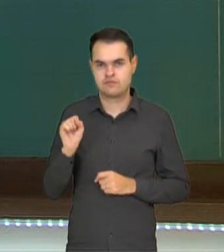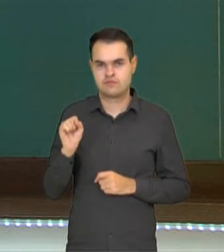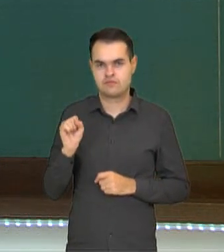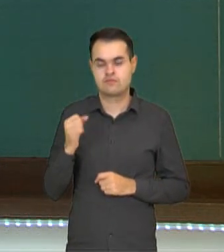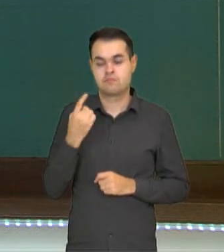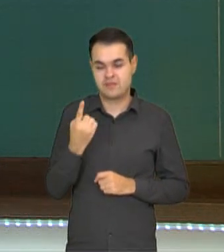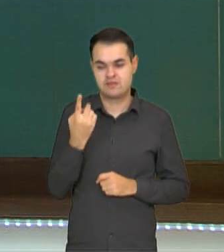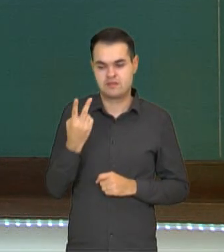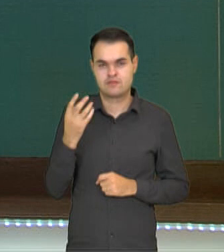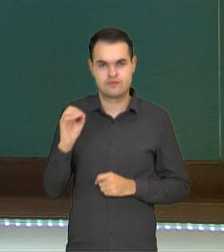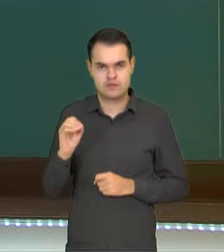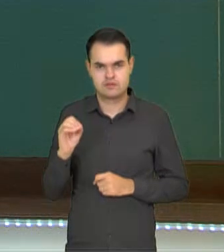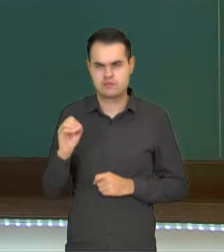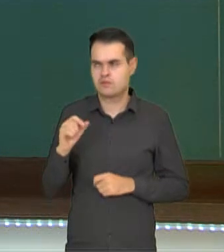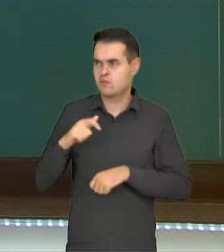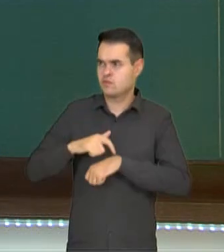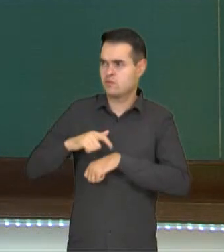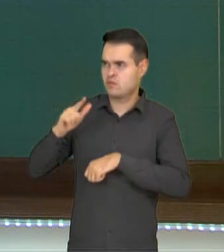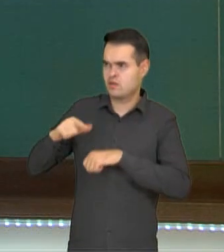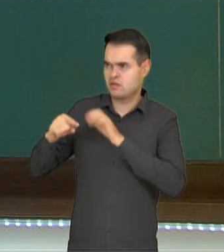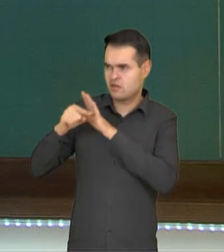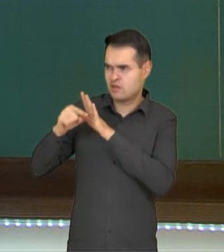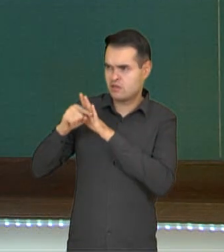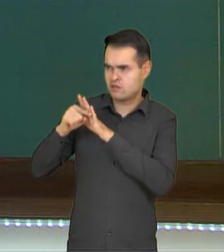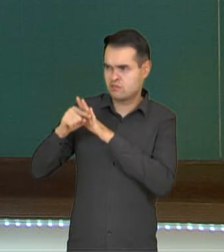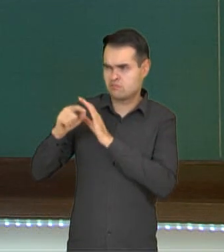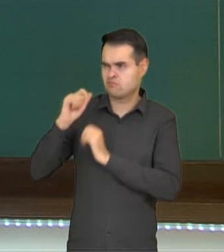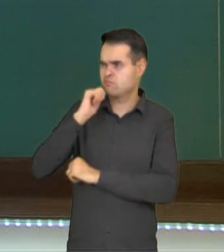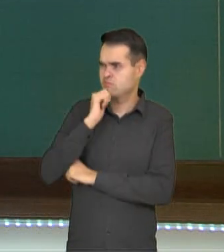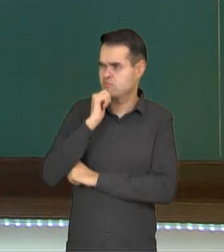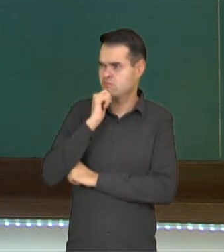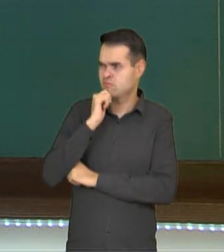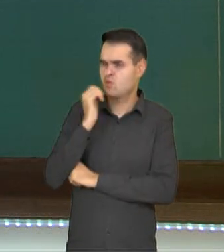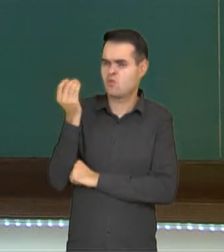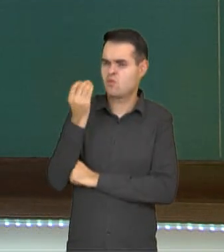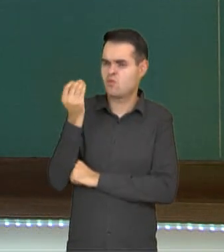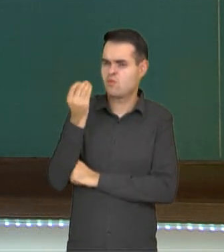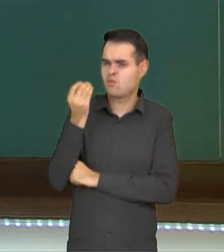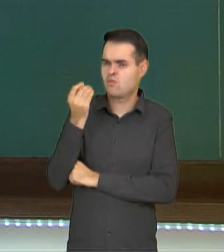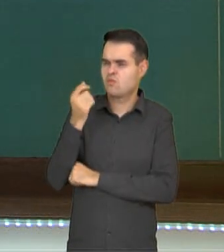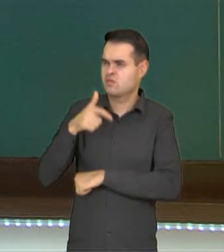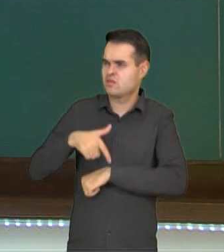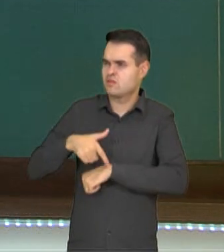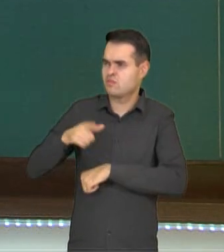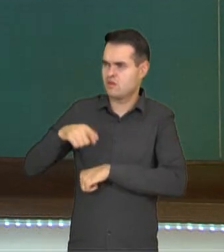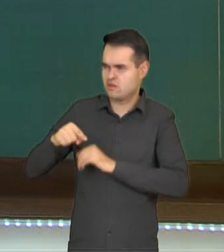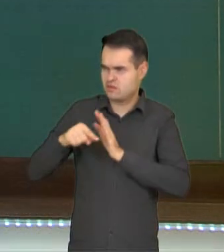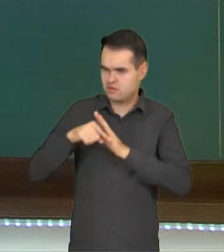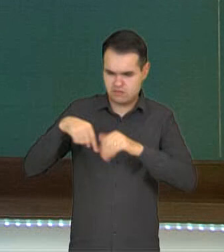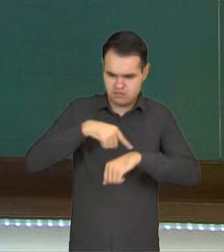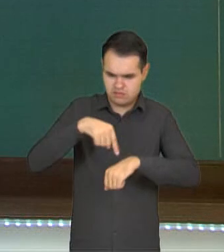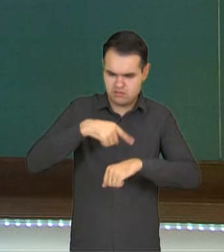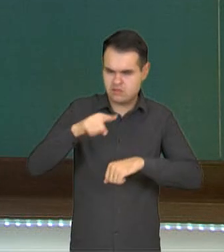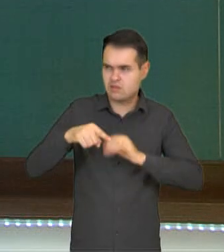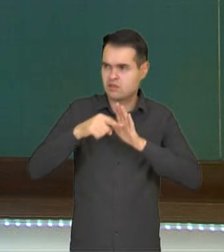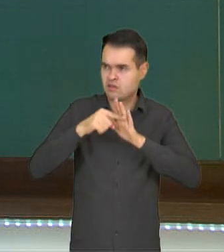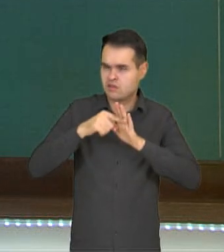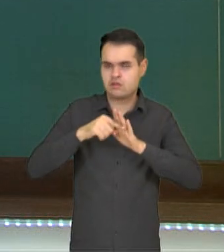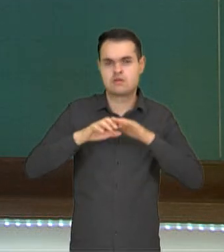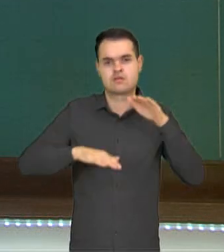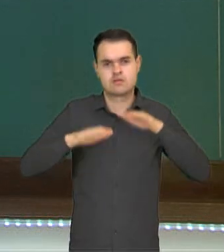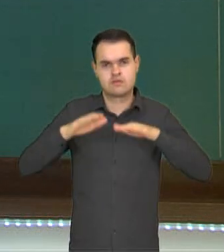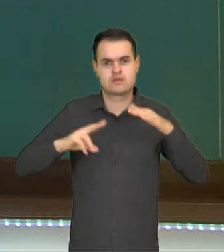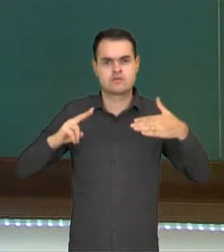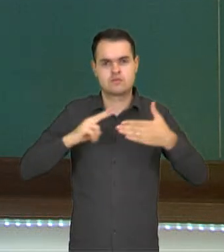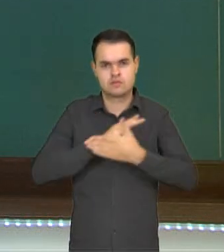Mas o tempo foi negativo. Que história é essa de tempo negativo, né? Isso, às vezes, acontece em